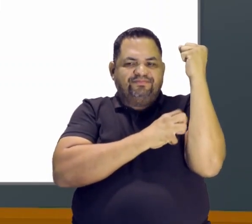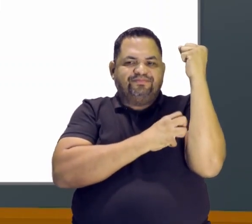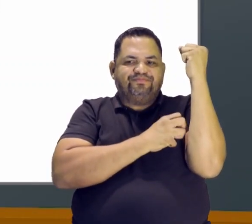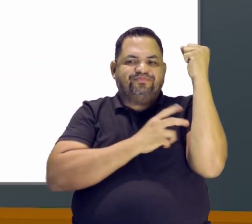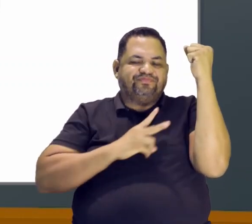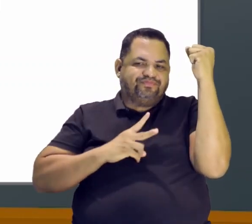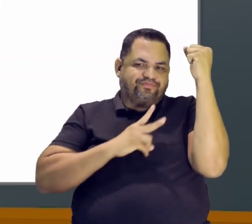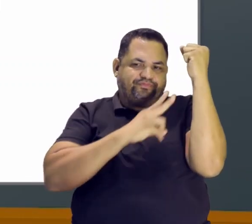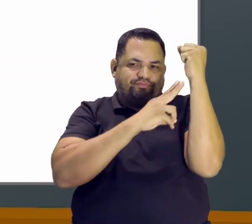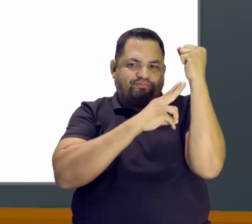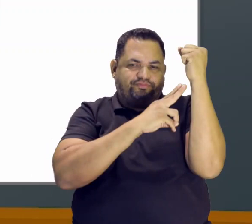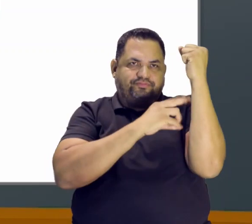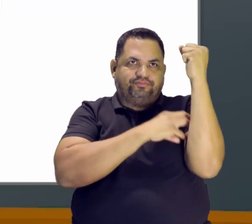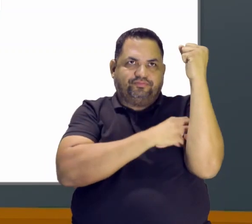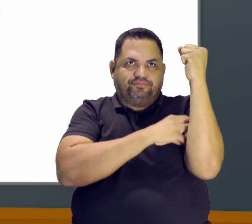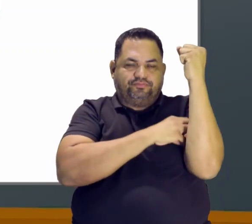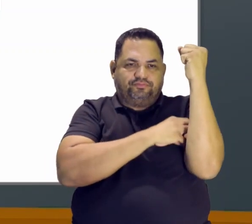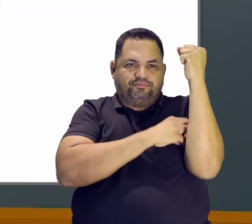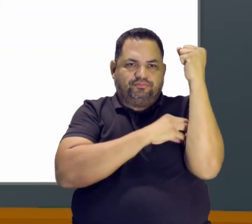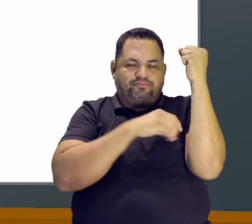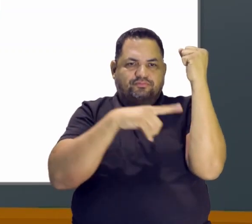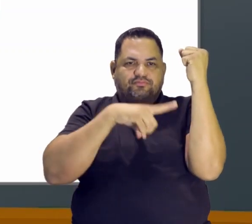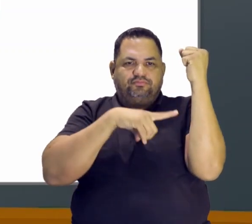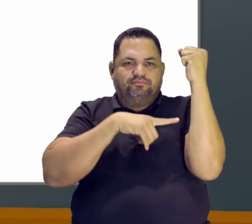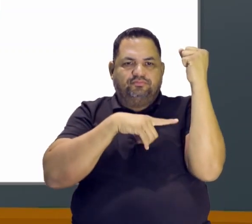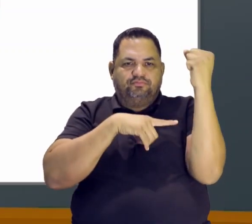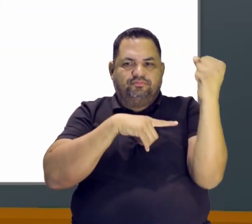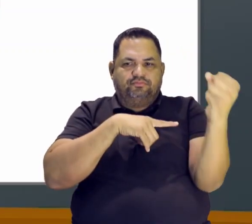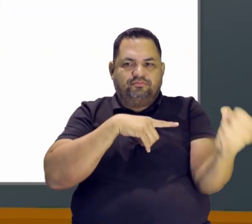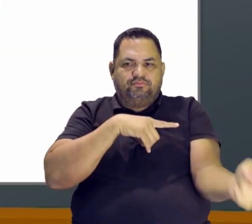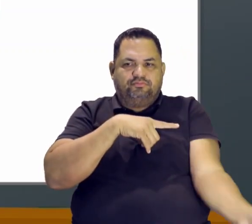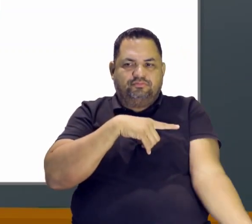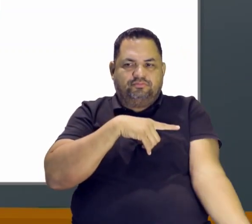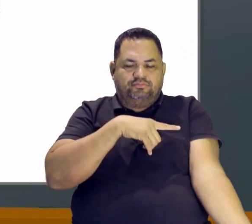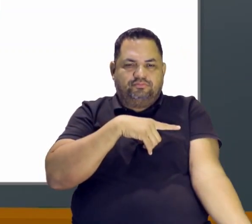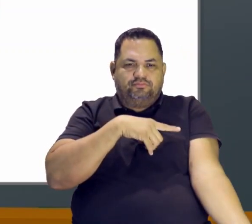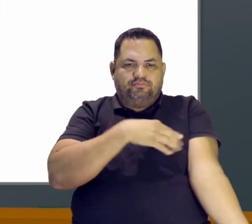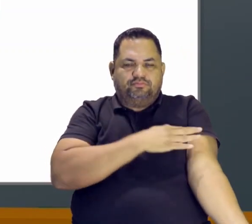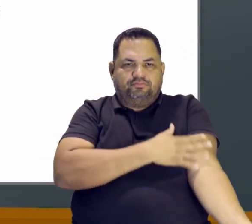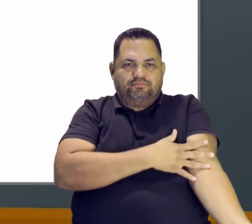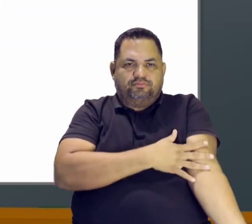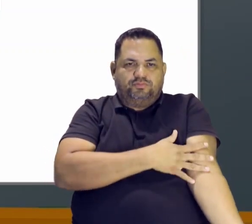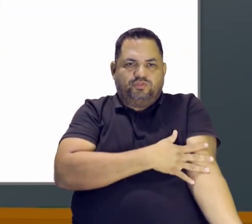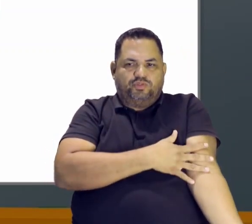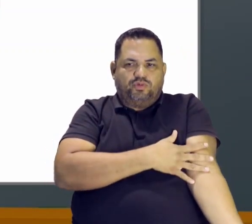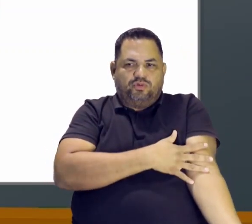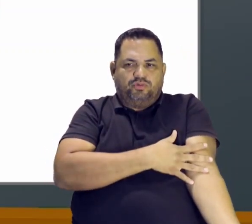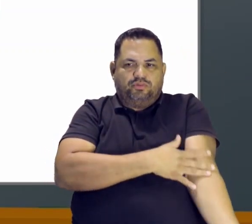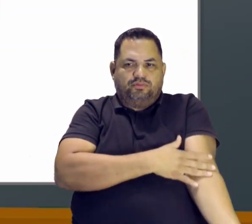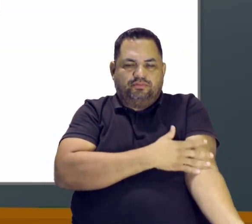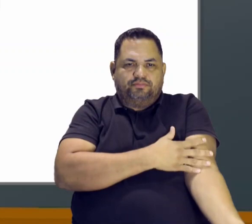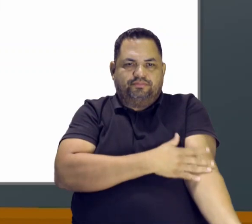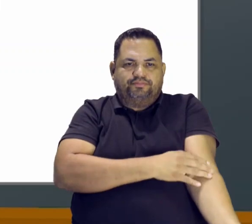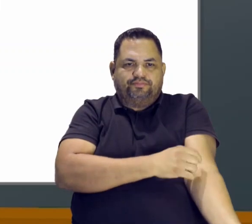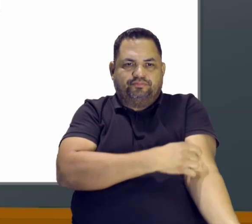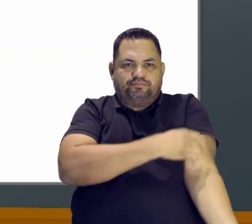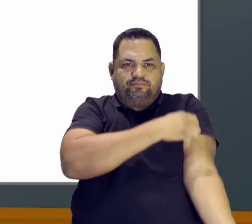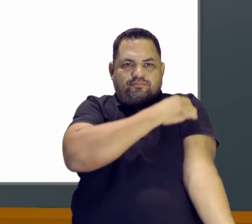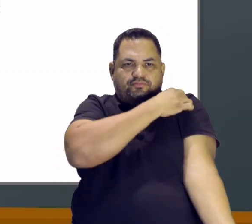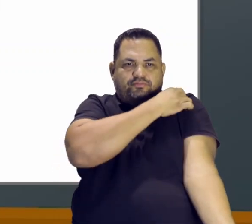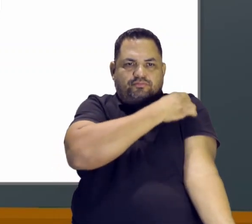sendo exigida aqui de mim. E aí tem o relaxamento, então eu solto esse músculo. A tendência é que meu músculo